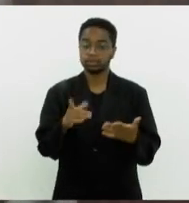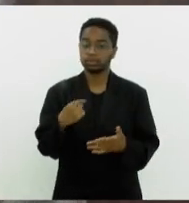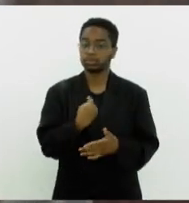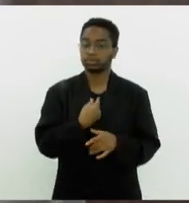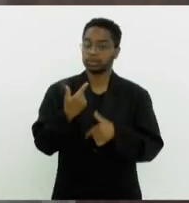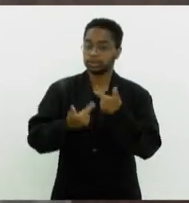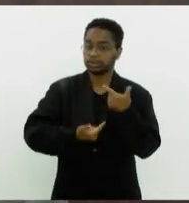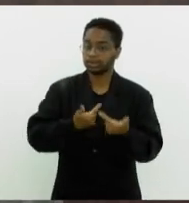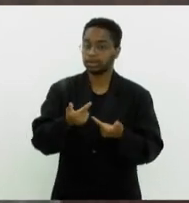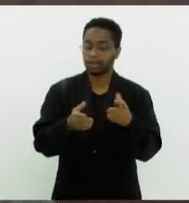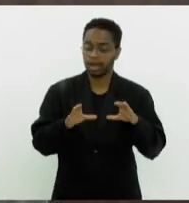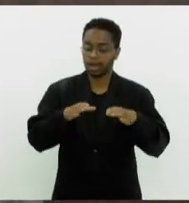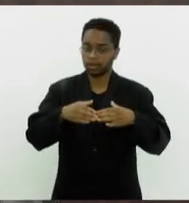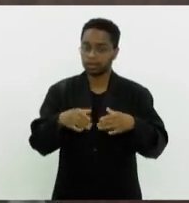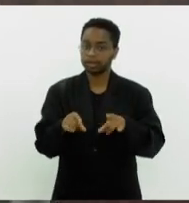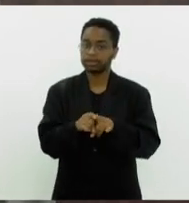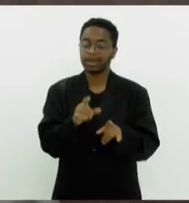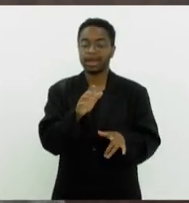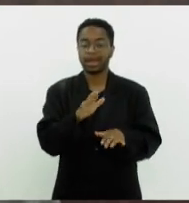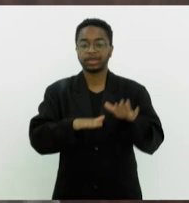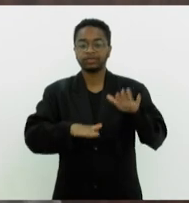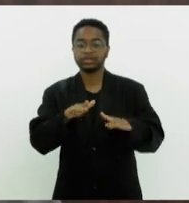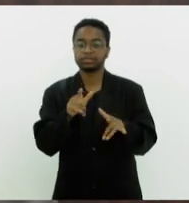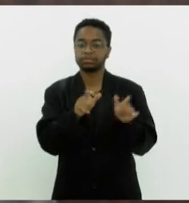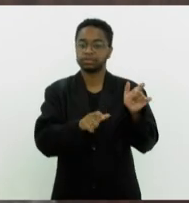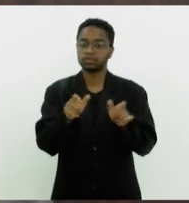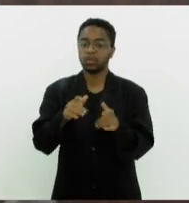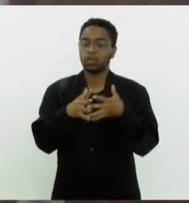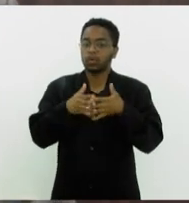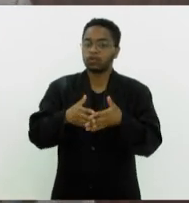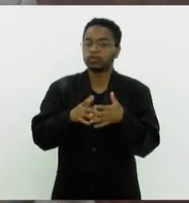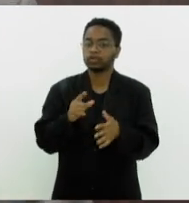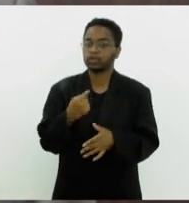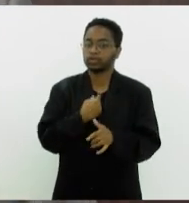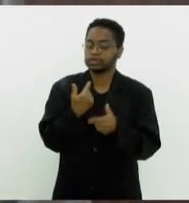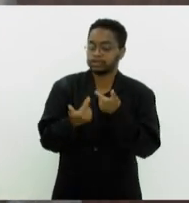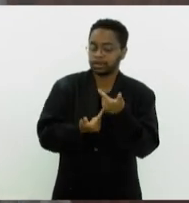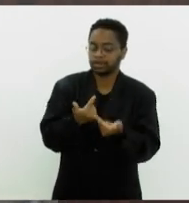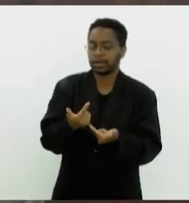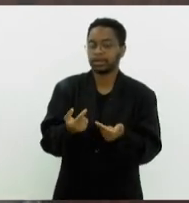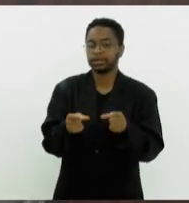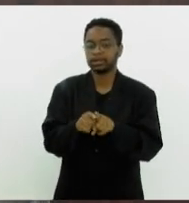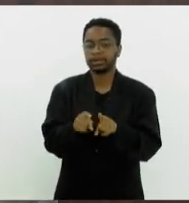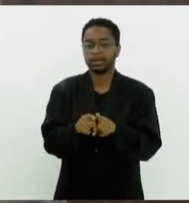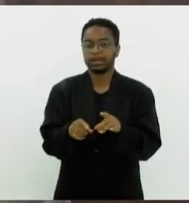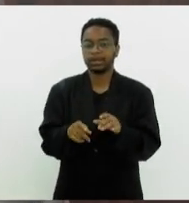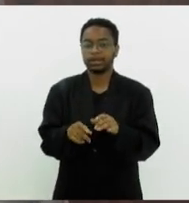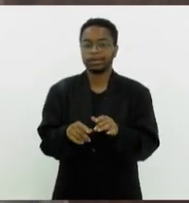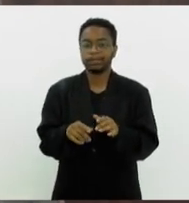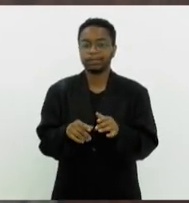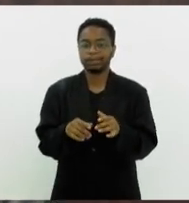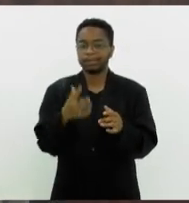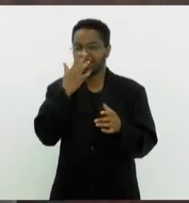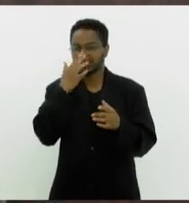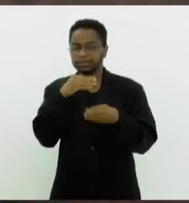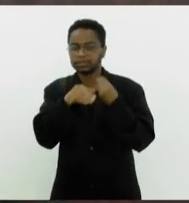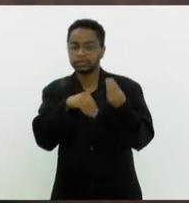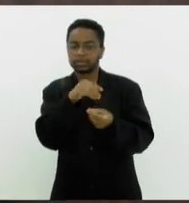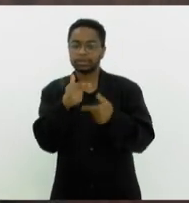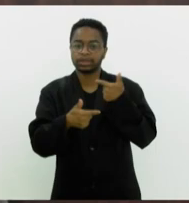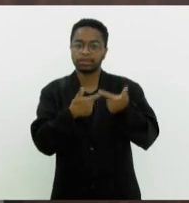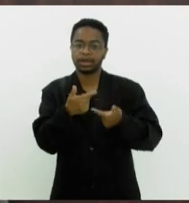comissão. Muita gente confunde o trabalho da comissão com o trabalho do executivo. A Assembleia ela não